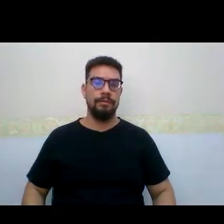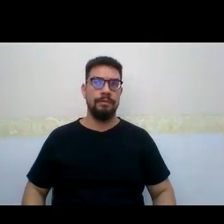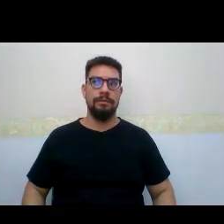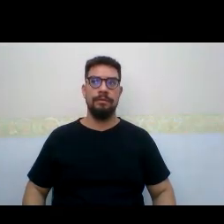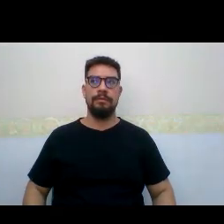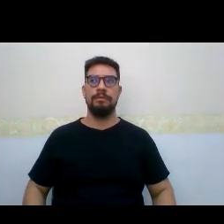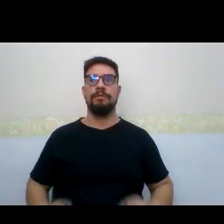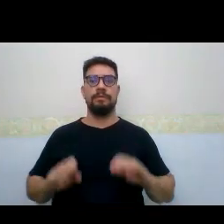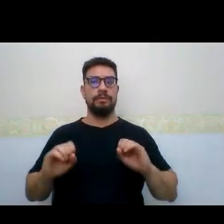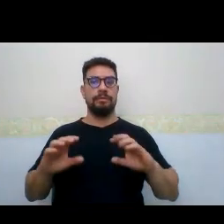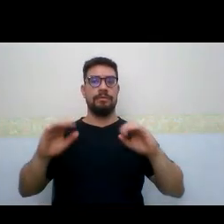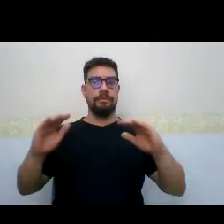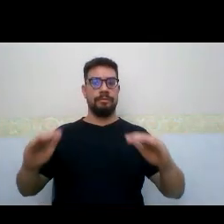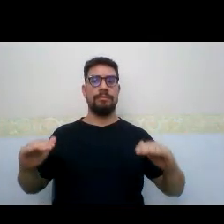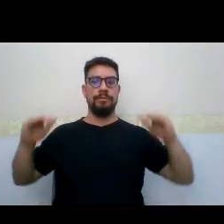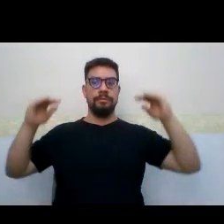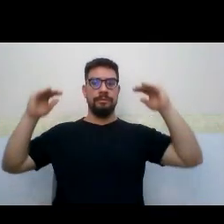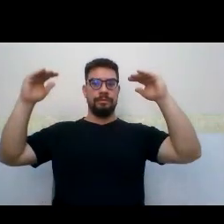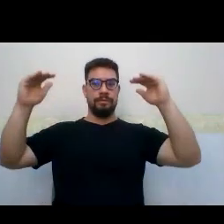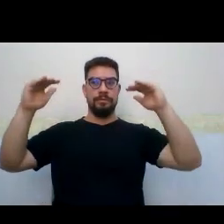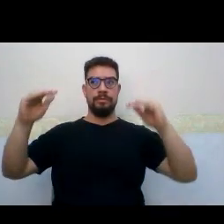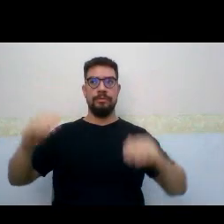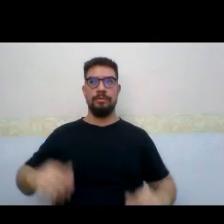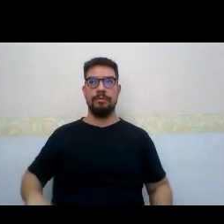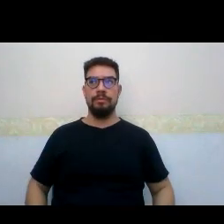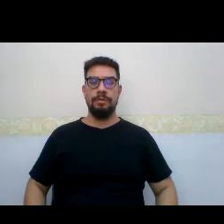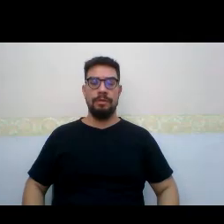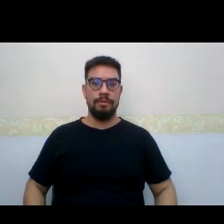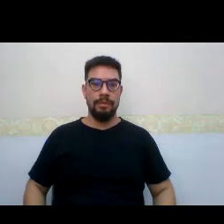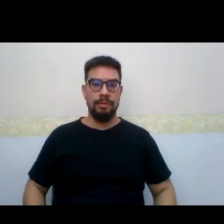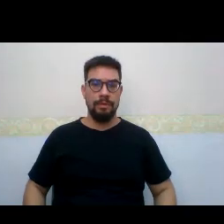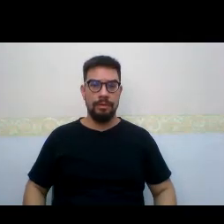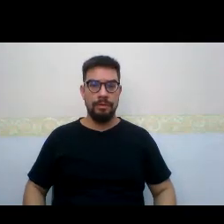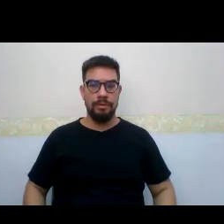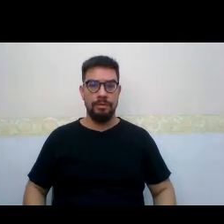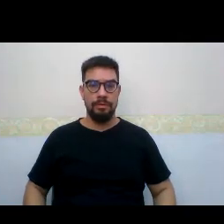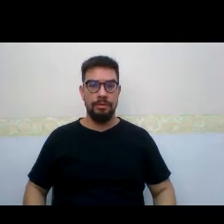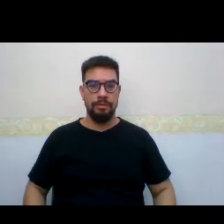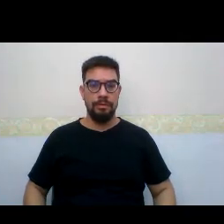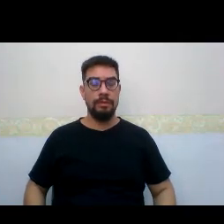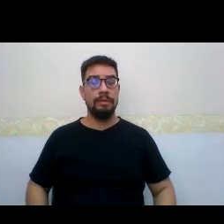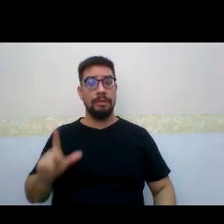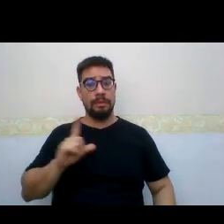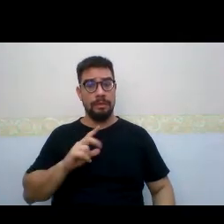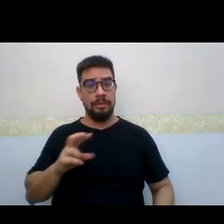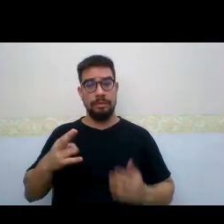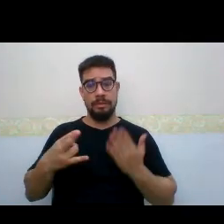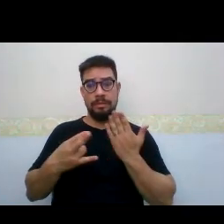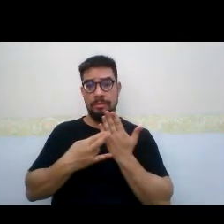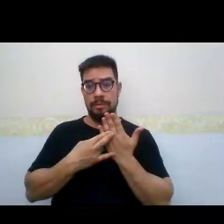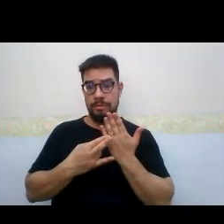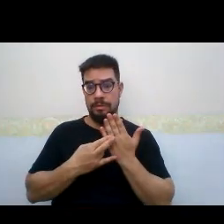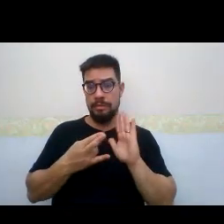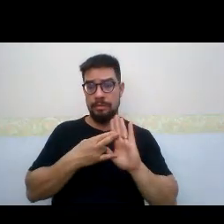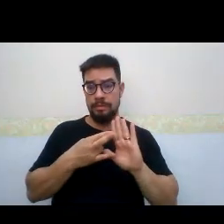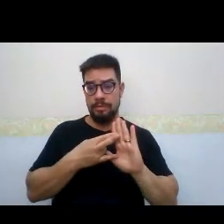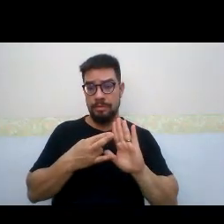da universidade pública, a minha universidade é estadual, existe o regimento interno. Se você tiver uma